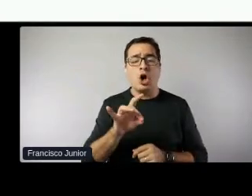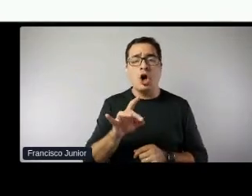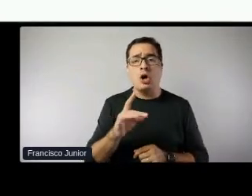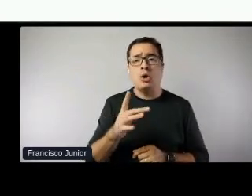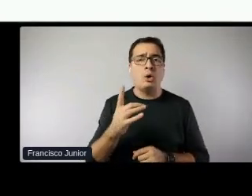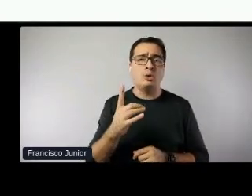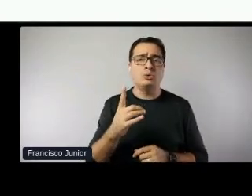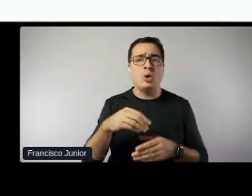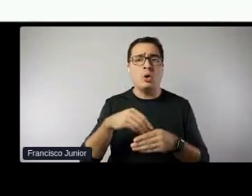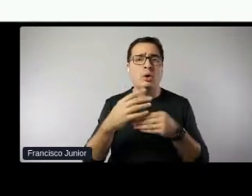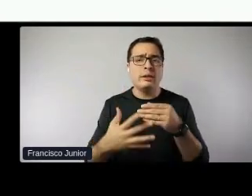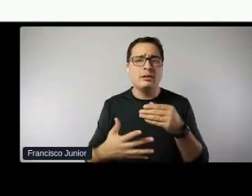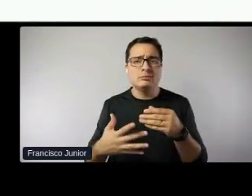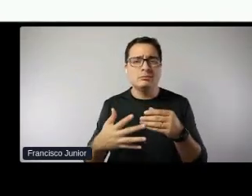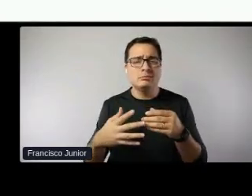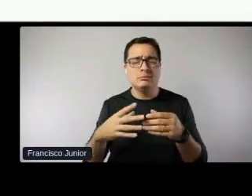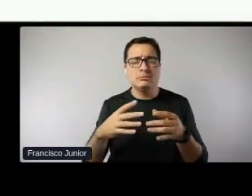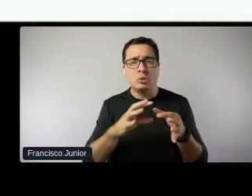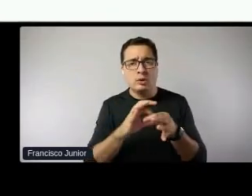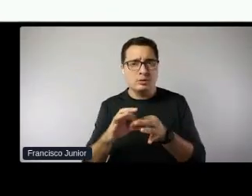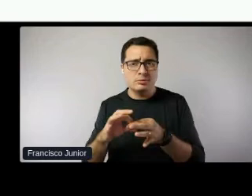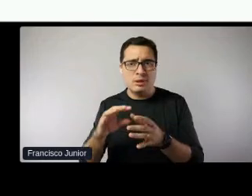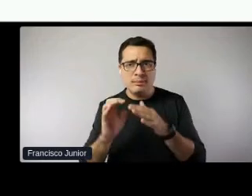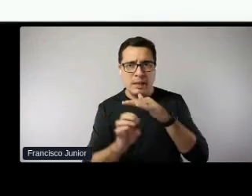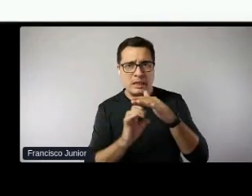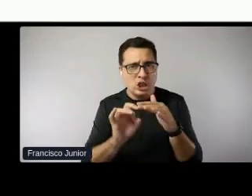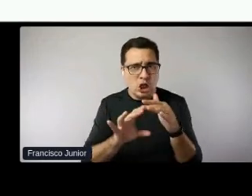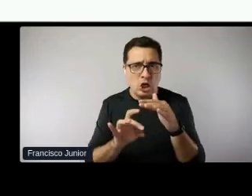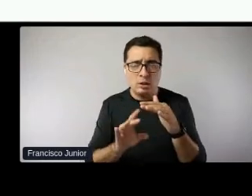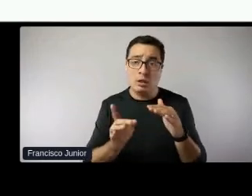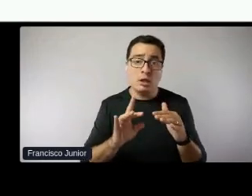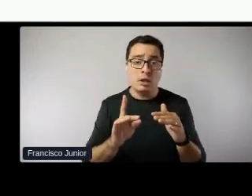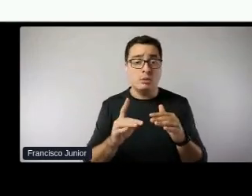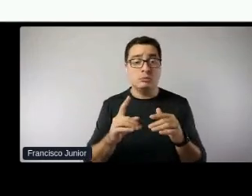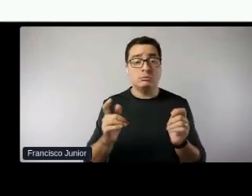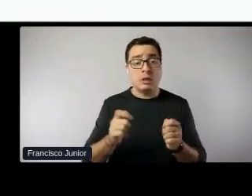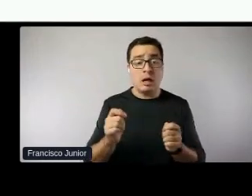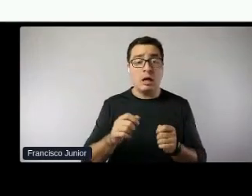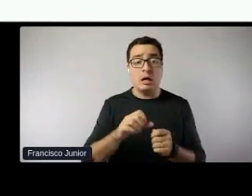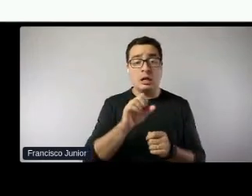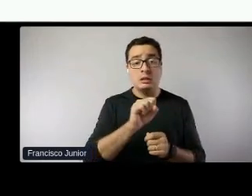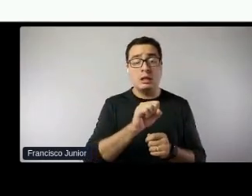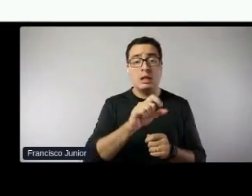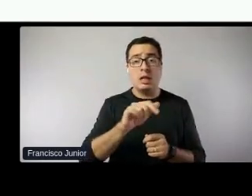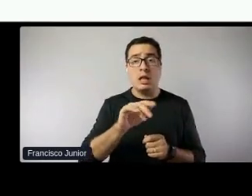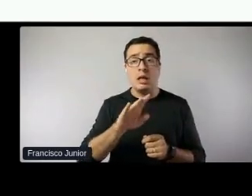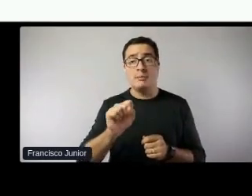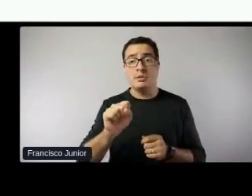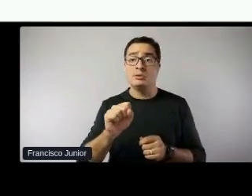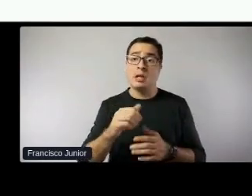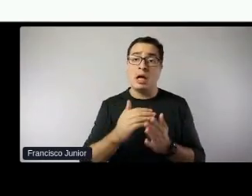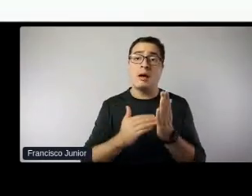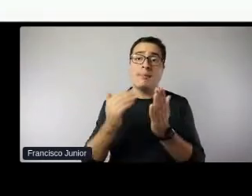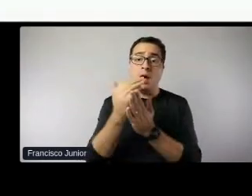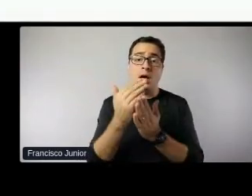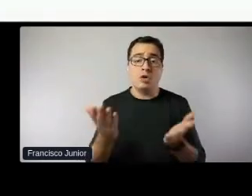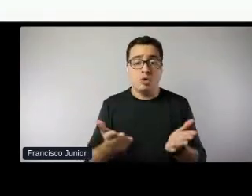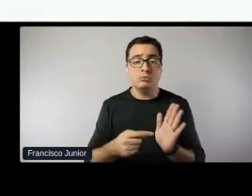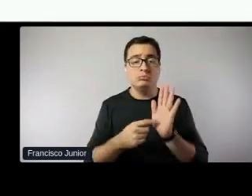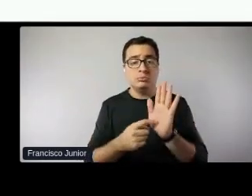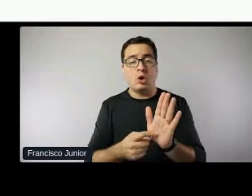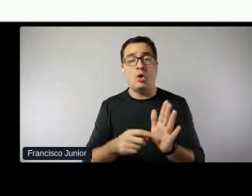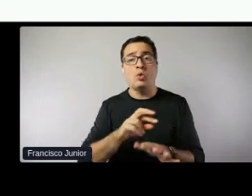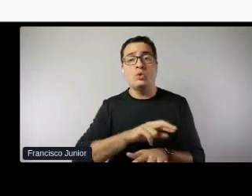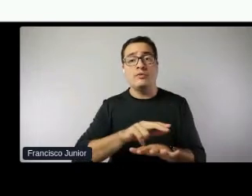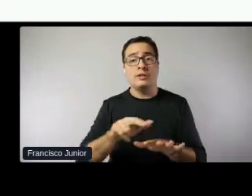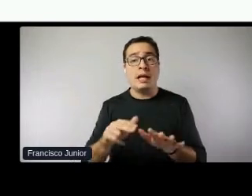somente ao contexto da empresa, a gente consegue ir além, né? E o Senior Labs possibilita que a gente vá além. E é isso que a gente trouxe hoje com diversidade, a gente